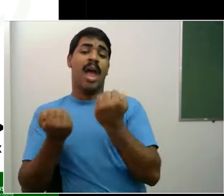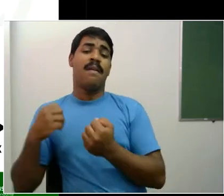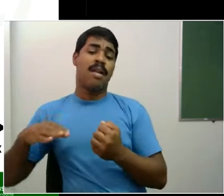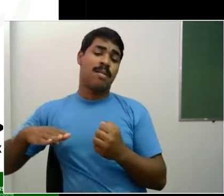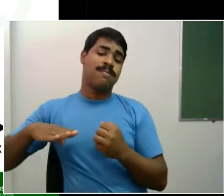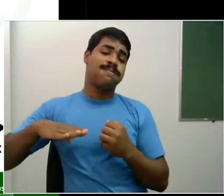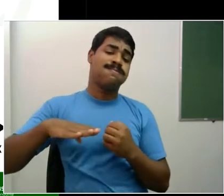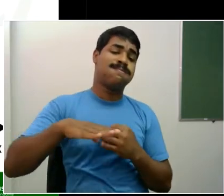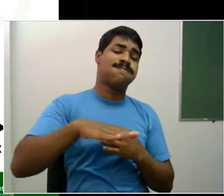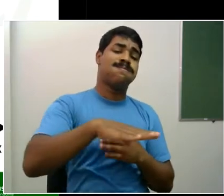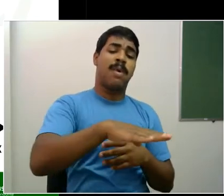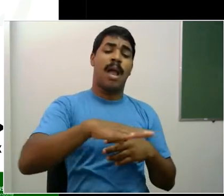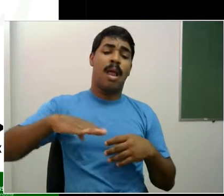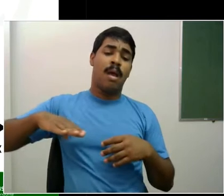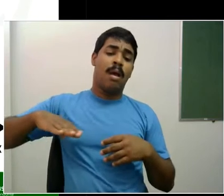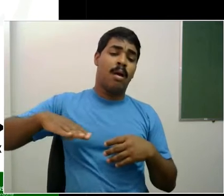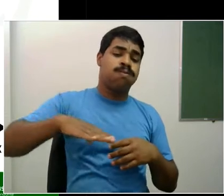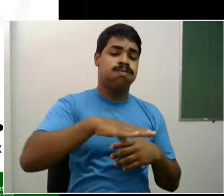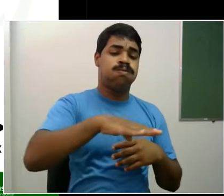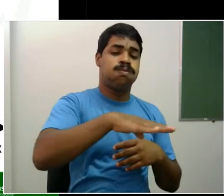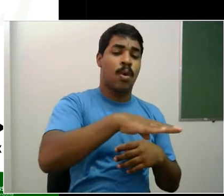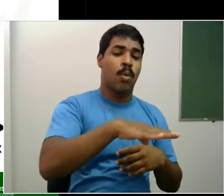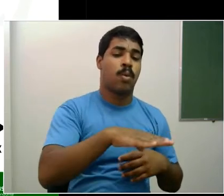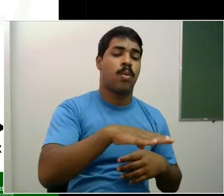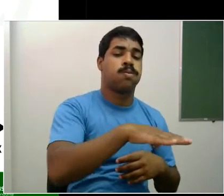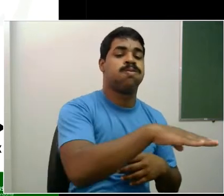elencado, com a velocidade de 20